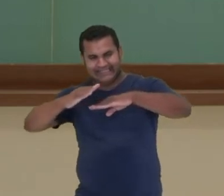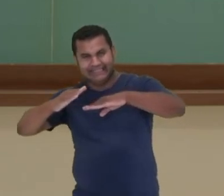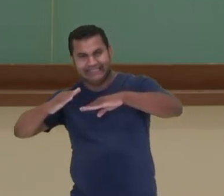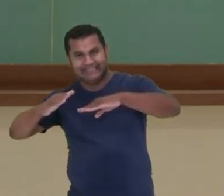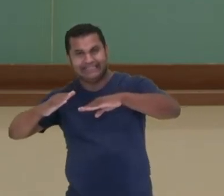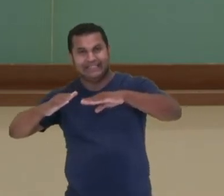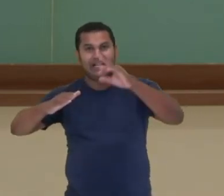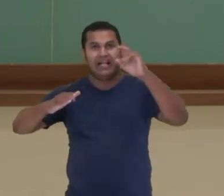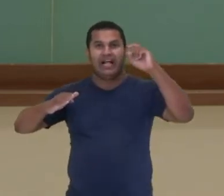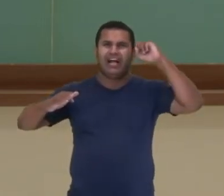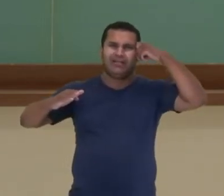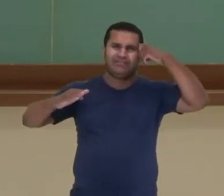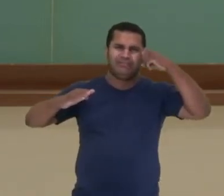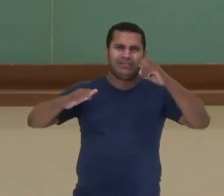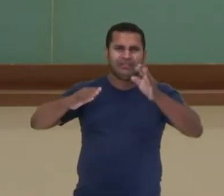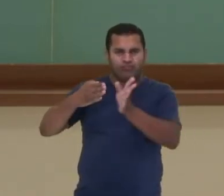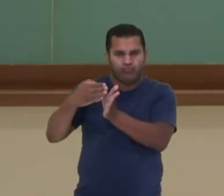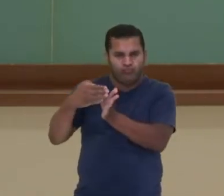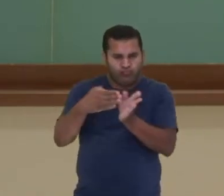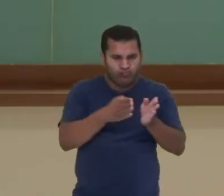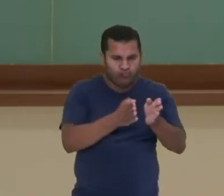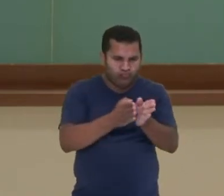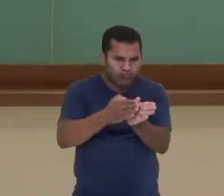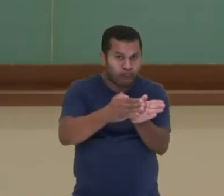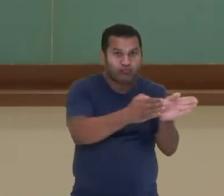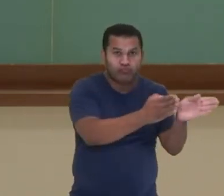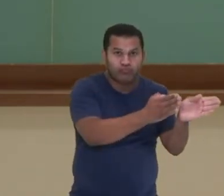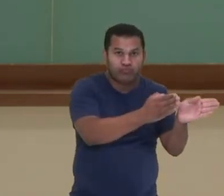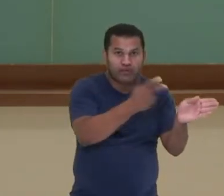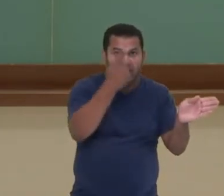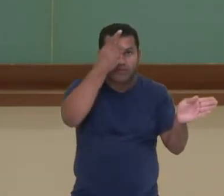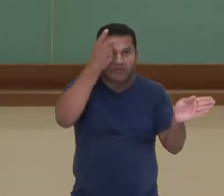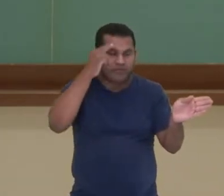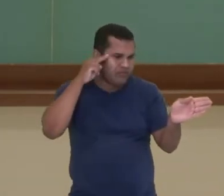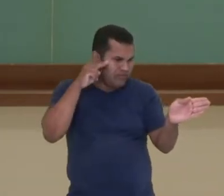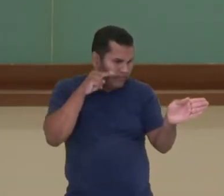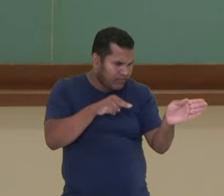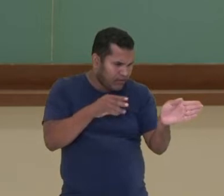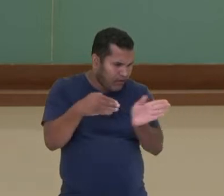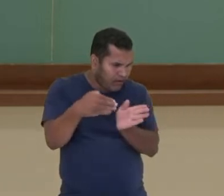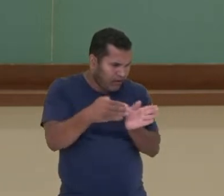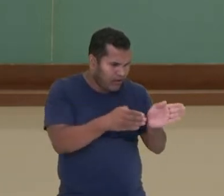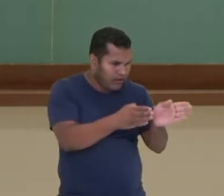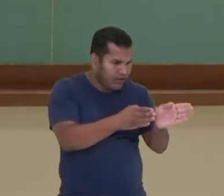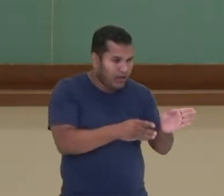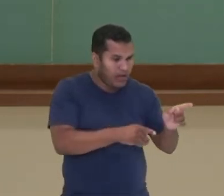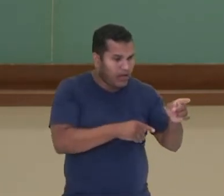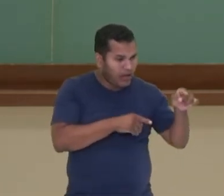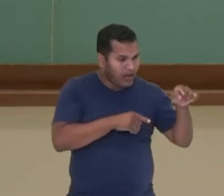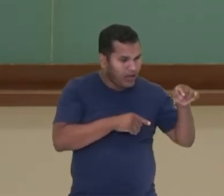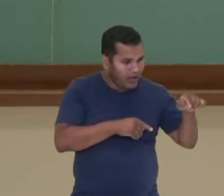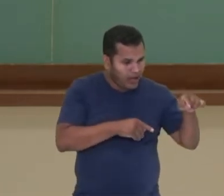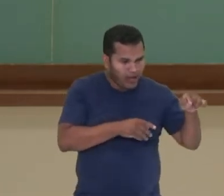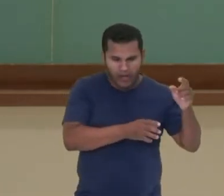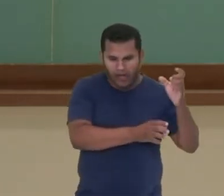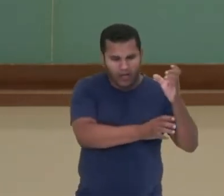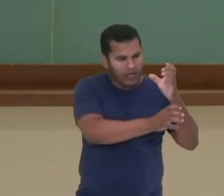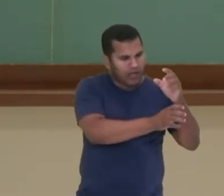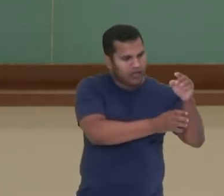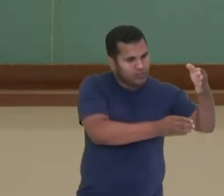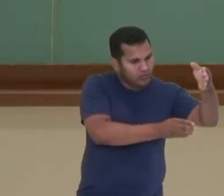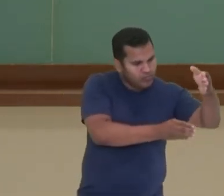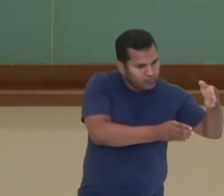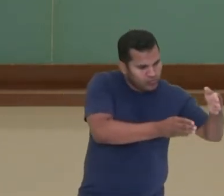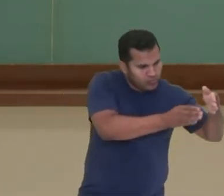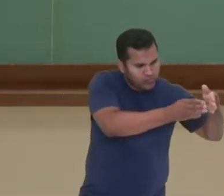fica marcado, né? Então, eu consigo ter uma boa relação aqui envolvida. Então, com a função horária, com a equação de Torricelli,